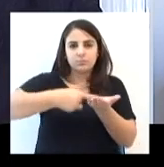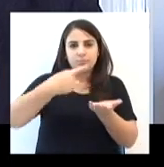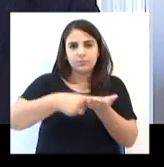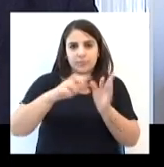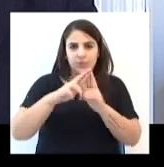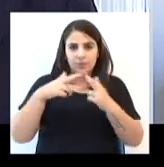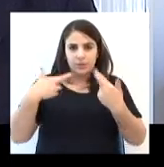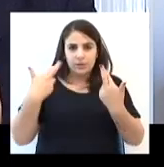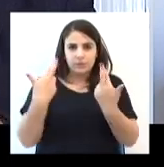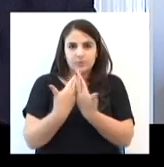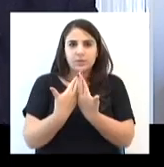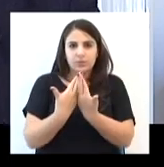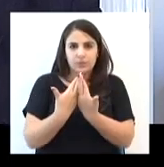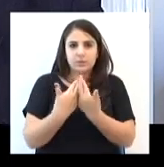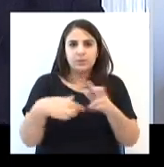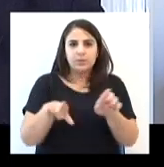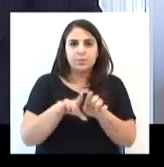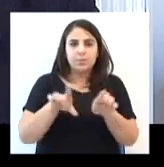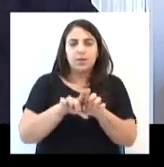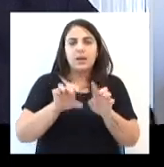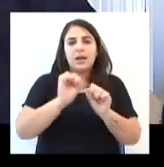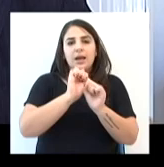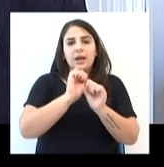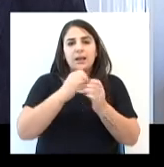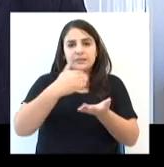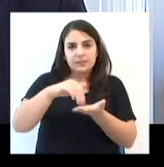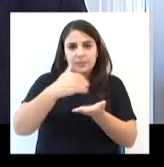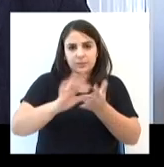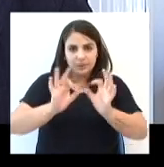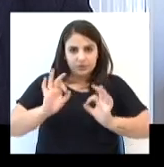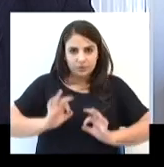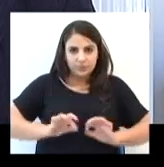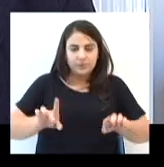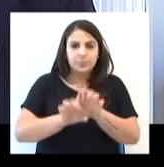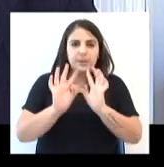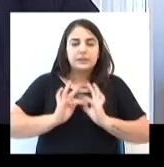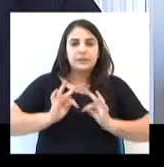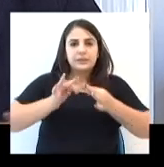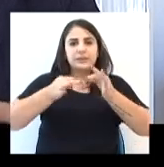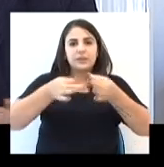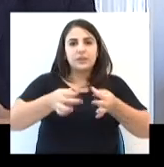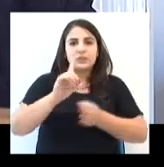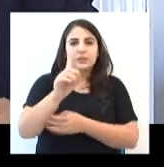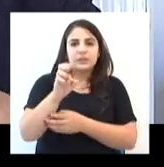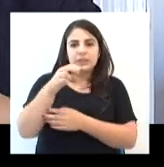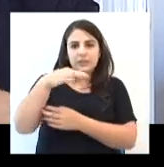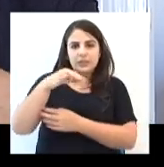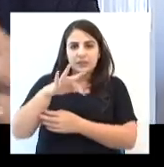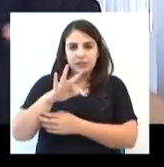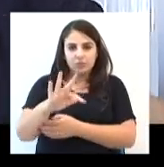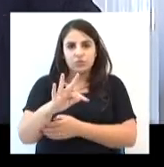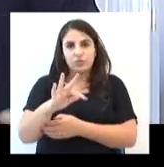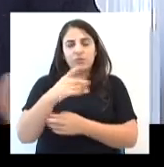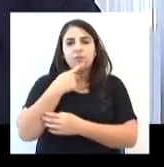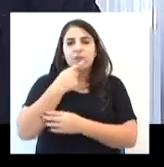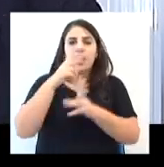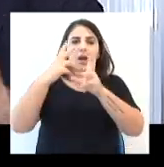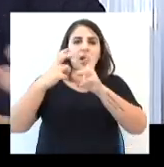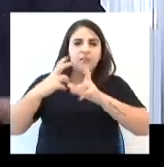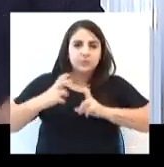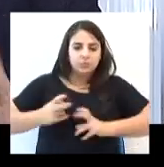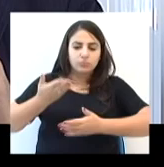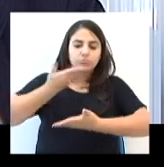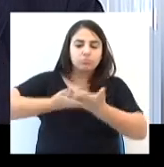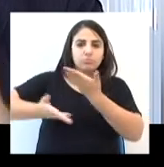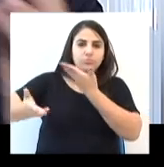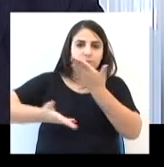com o prefeito de Passo Fundo e a Secretaria do Planejamento e os técnicos do DENIT aqui para tratar de todas as questões que